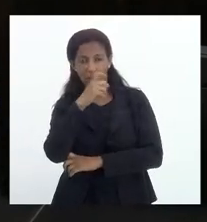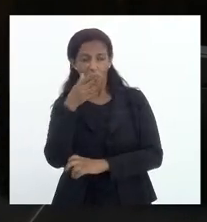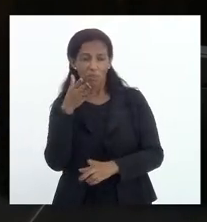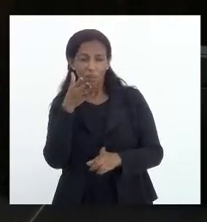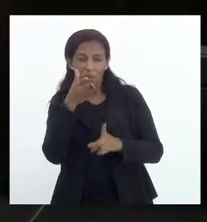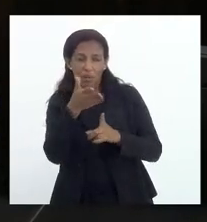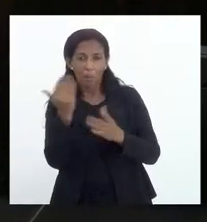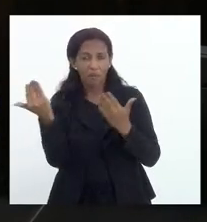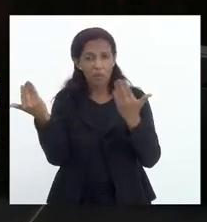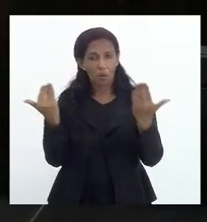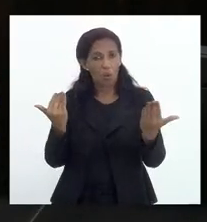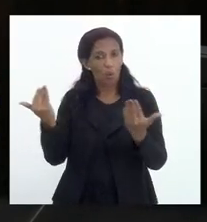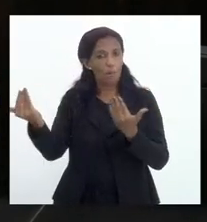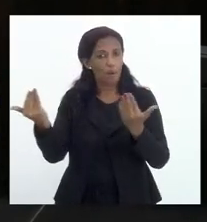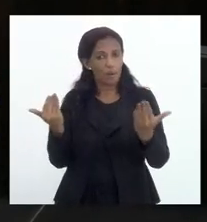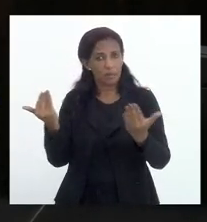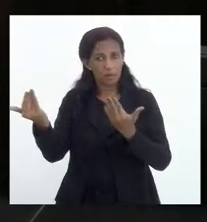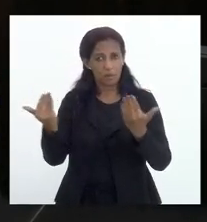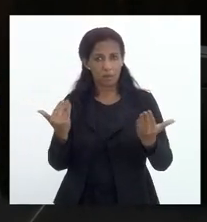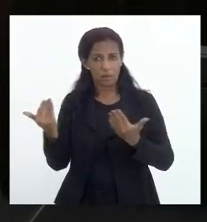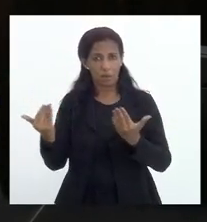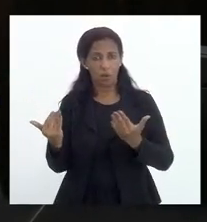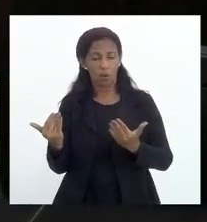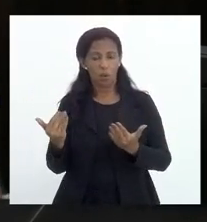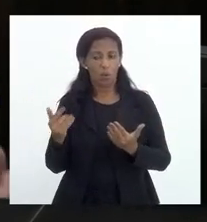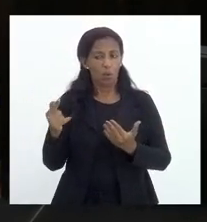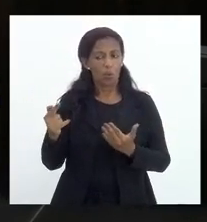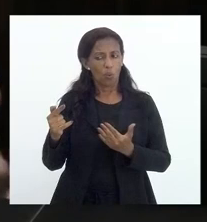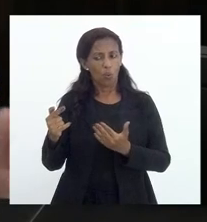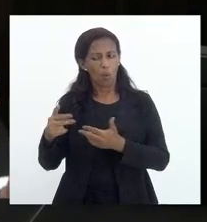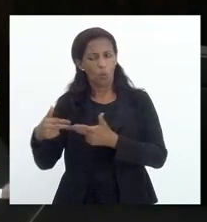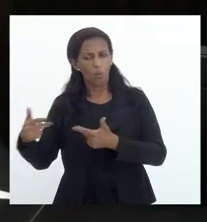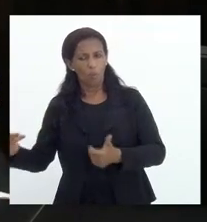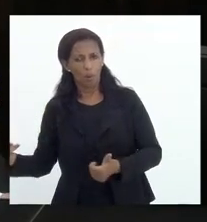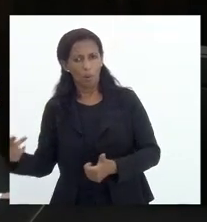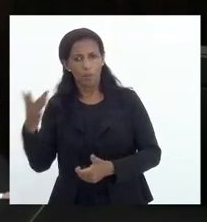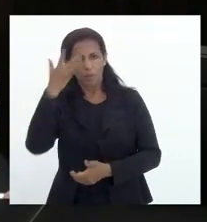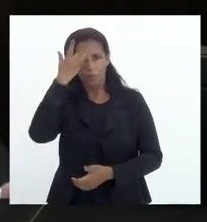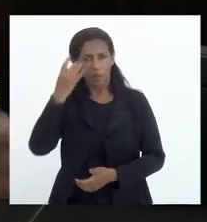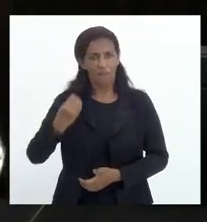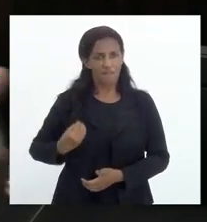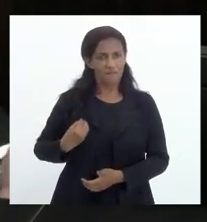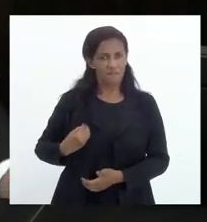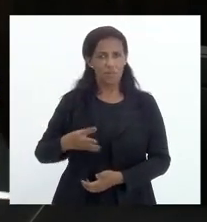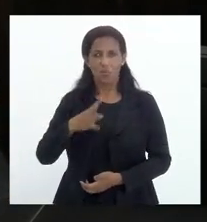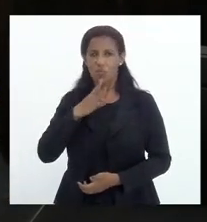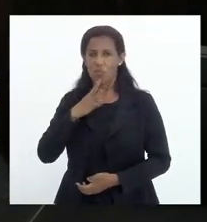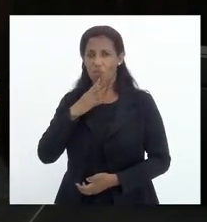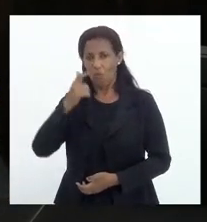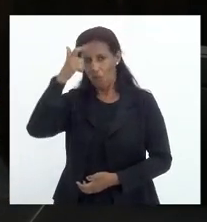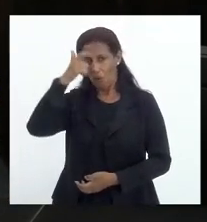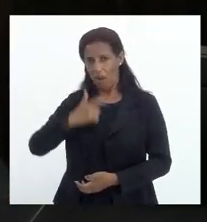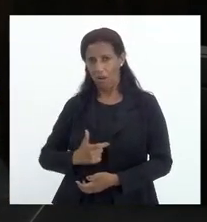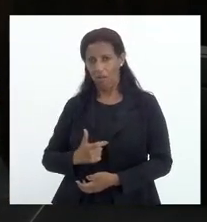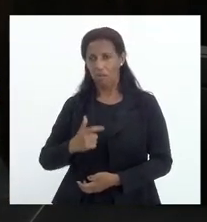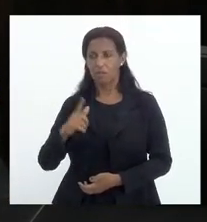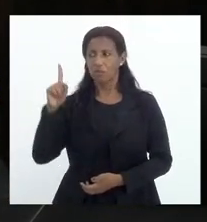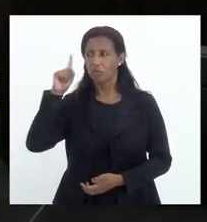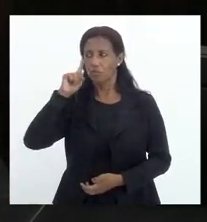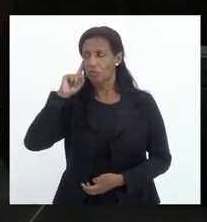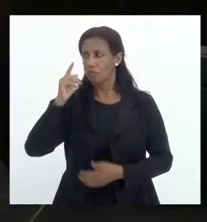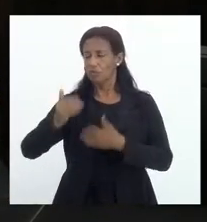sempre fazer uma comparação com algo que o cidadão convive, a pessoa, no final, convive no dia a